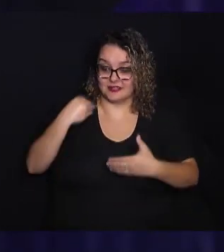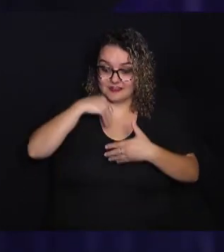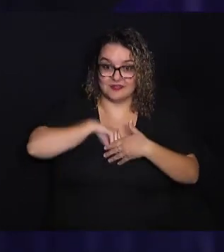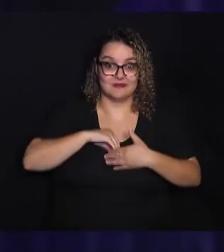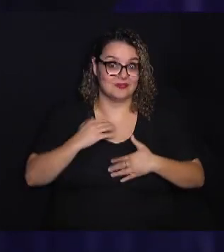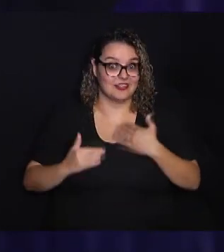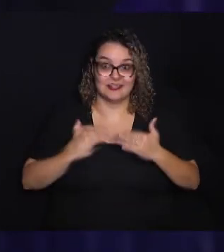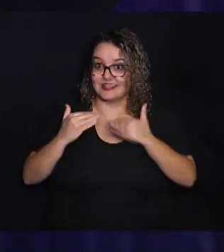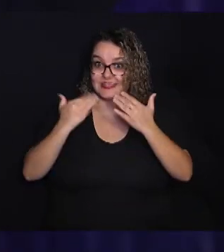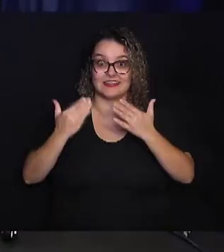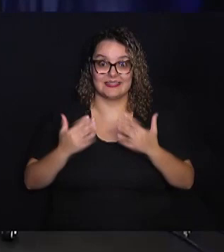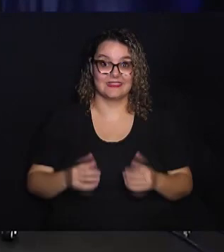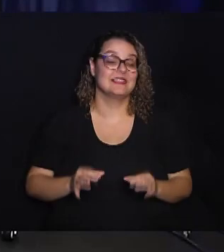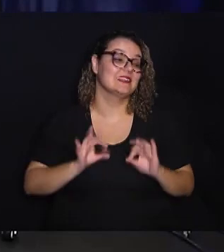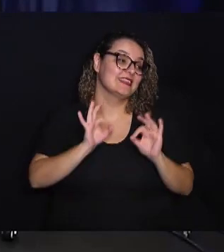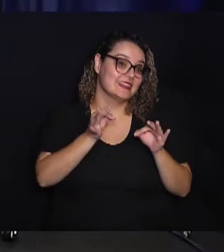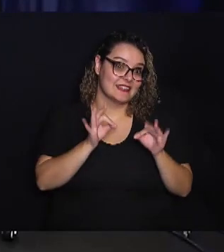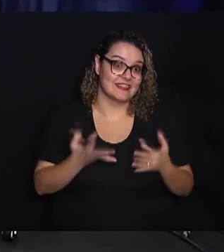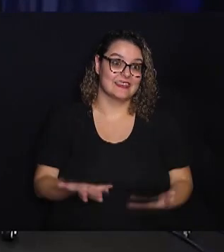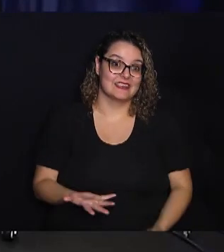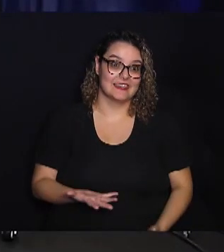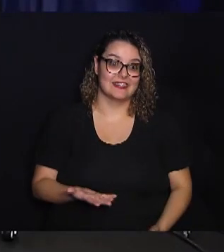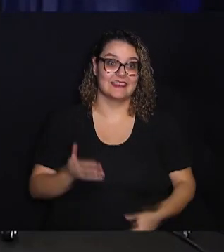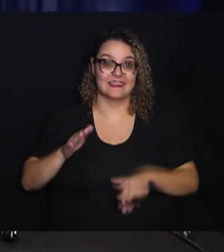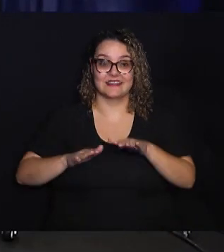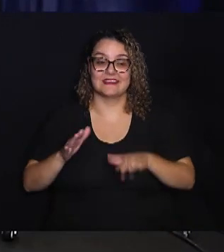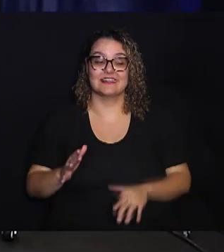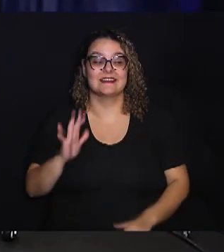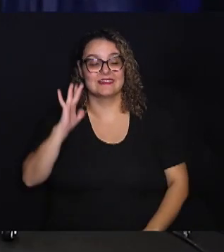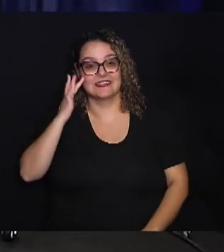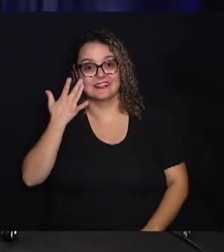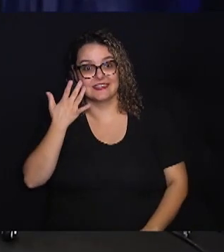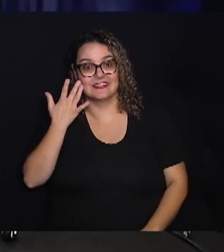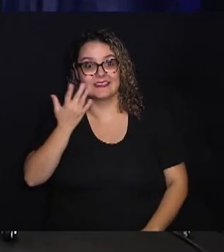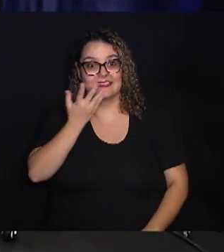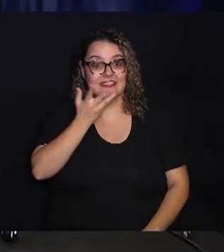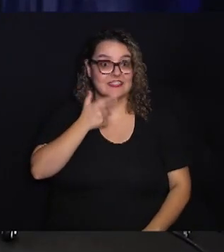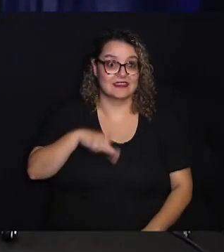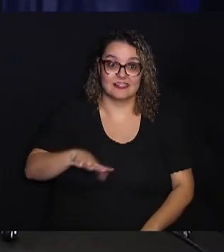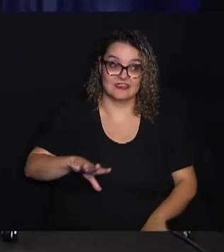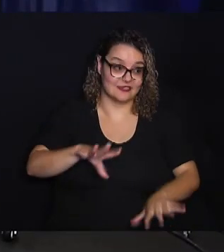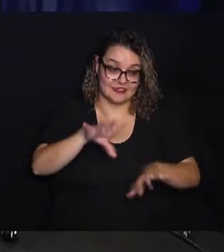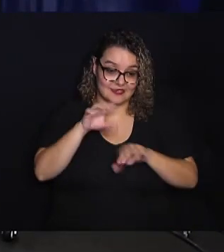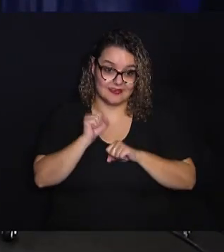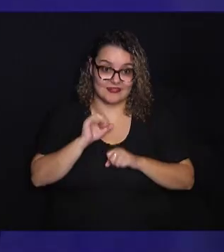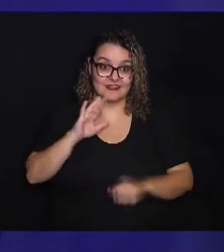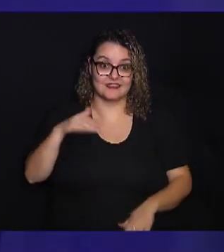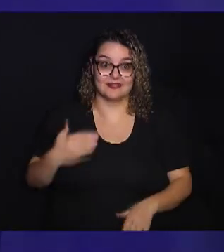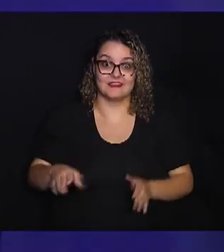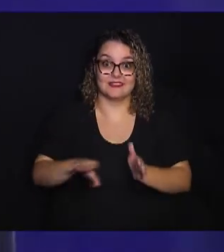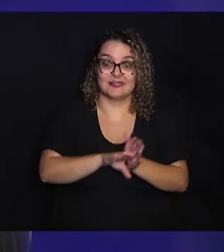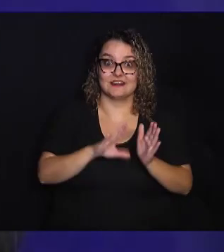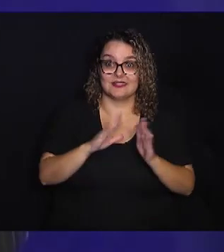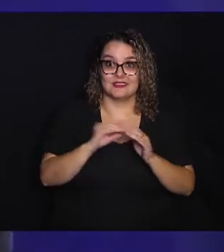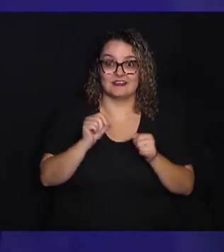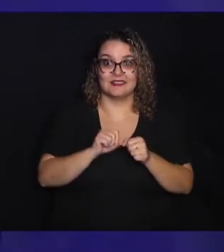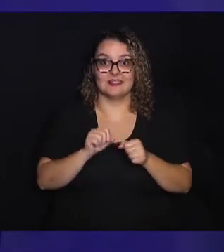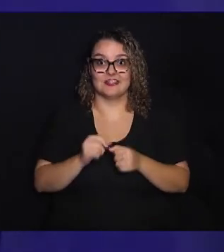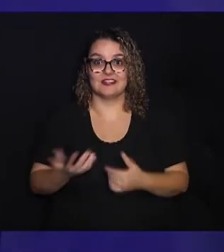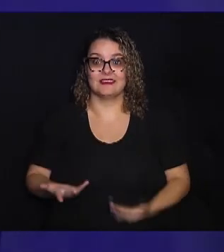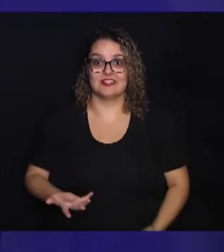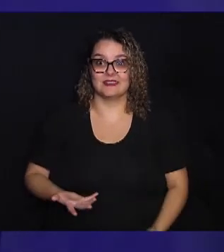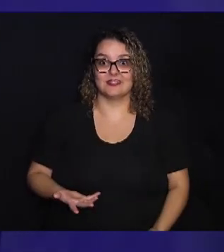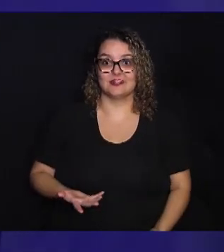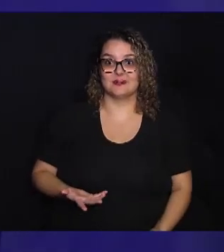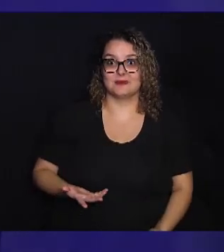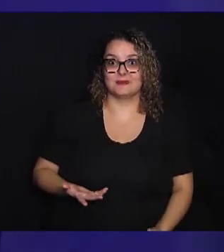ebulição total, né? Exatamente, às vezes a gente acha que a criança não está absorvendo, mas ela chega em casa, ela faz, ou ela está ali,